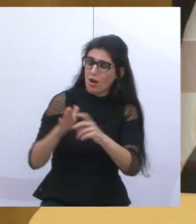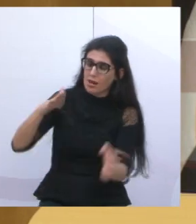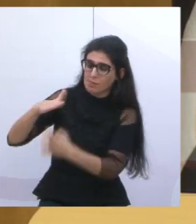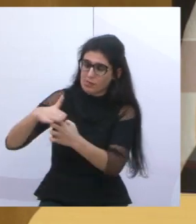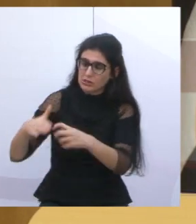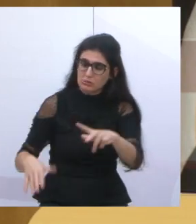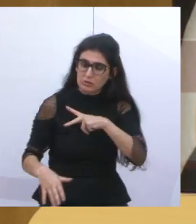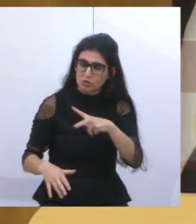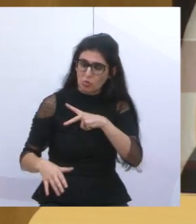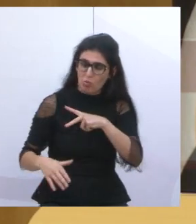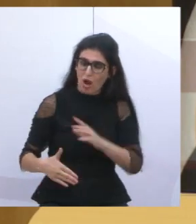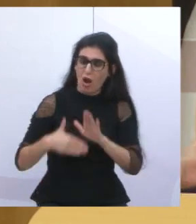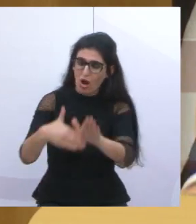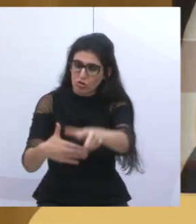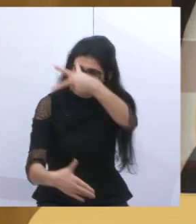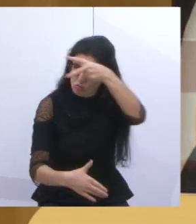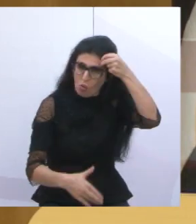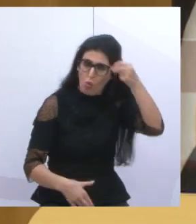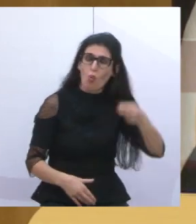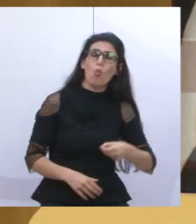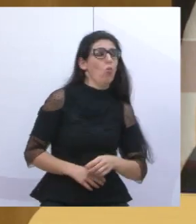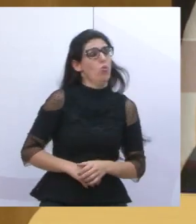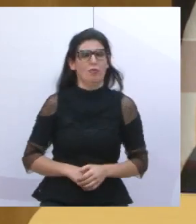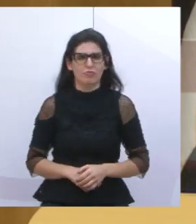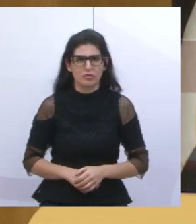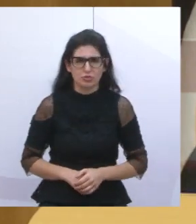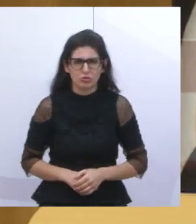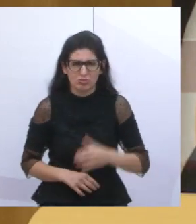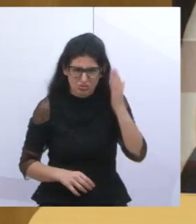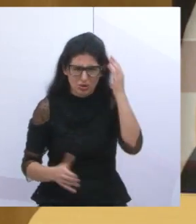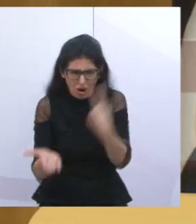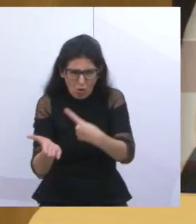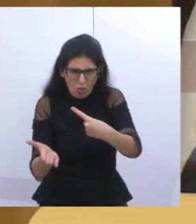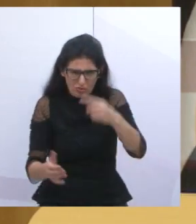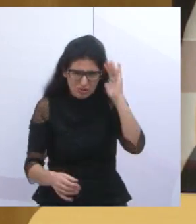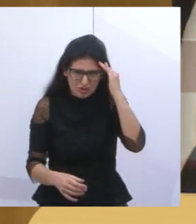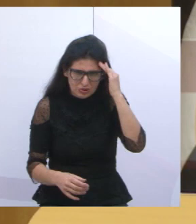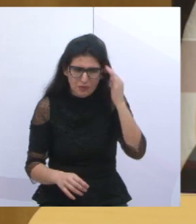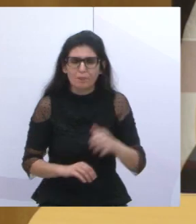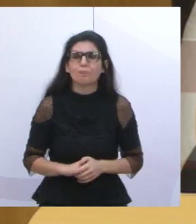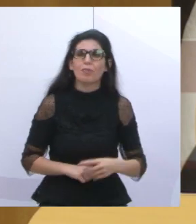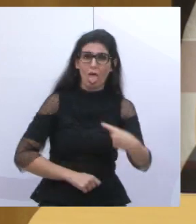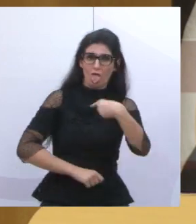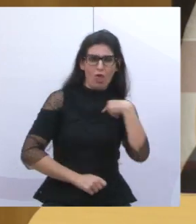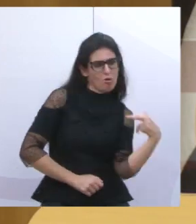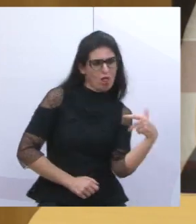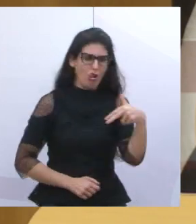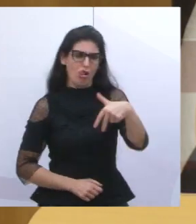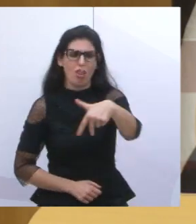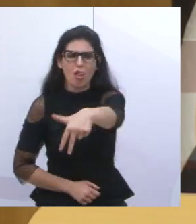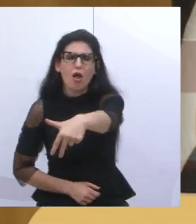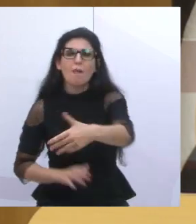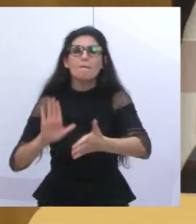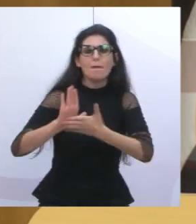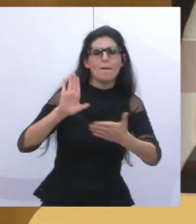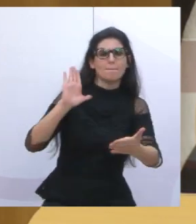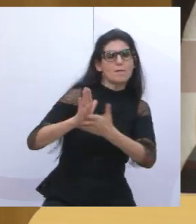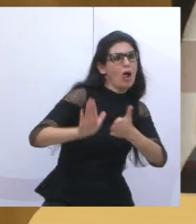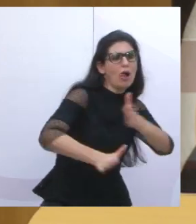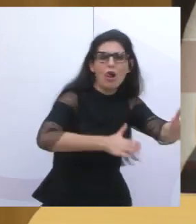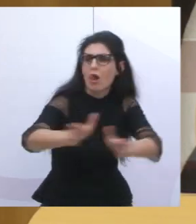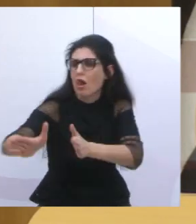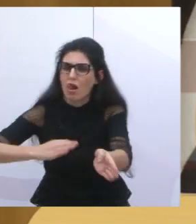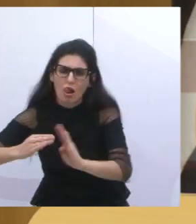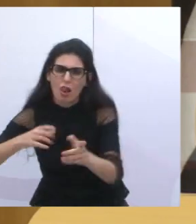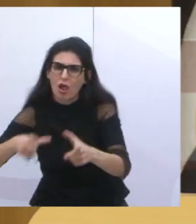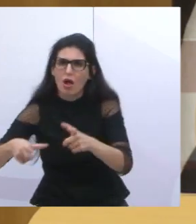esses bairros, assim como o vereador Juarez, que está aqui. E nós levamos essa proposta para vários bairros e as